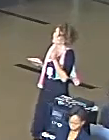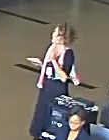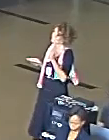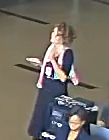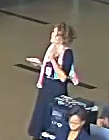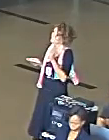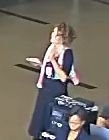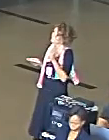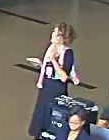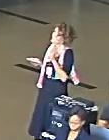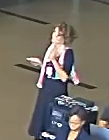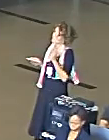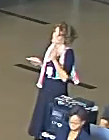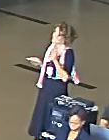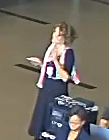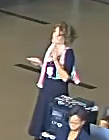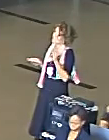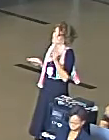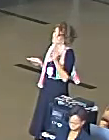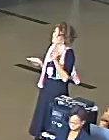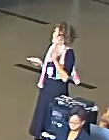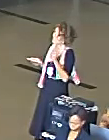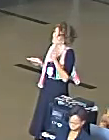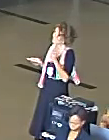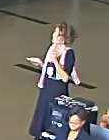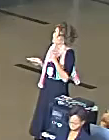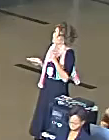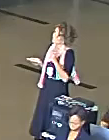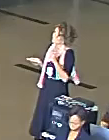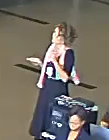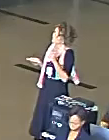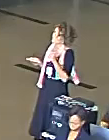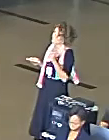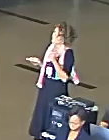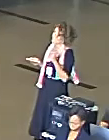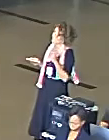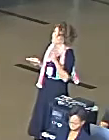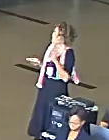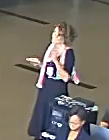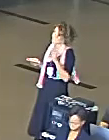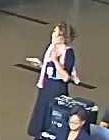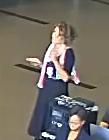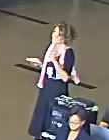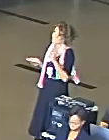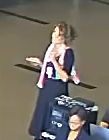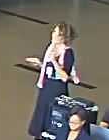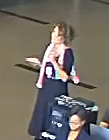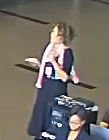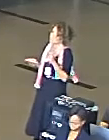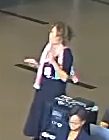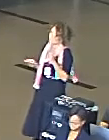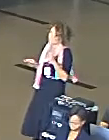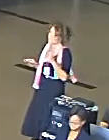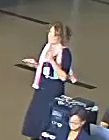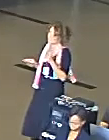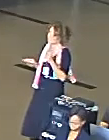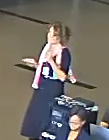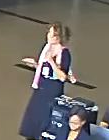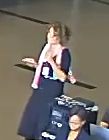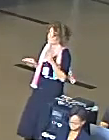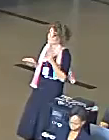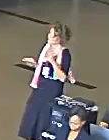cumpram a lei porque nós não precisávamos estar aqui a agora fazendo esse momento porque desde 2010 que a lei